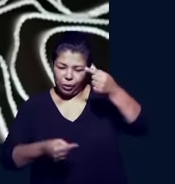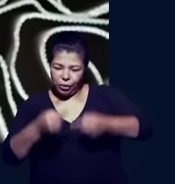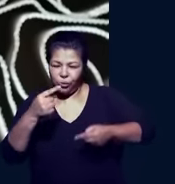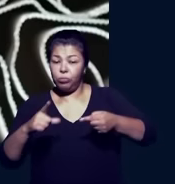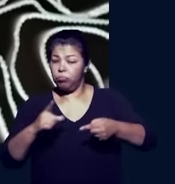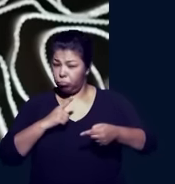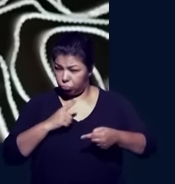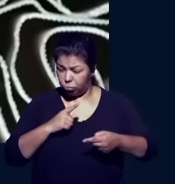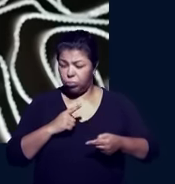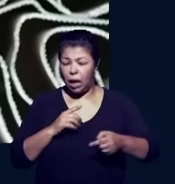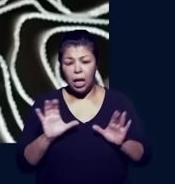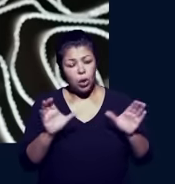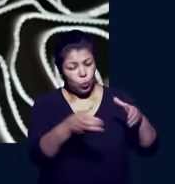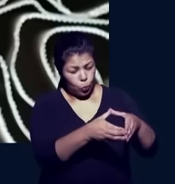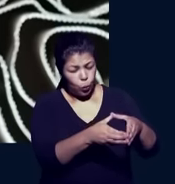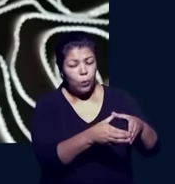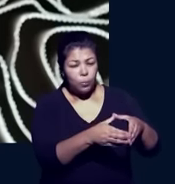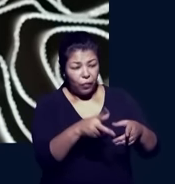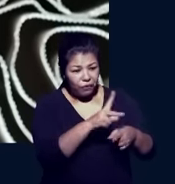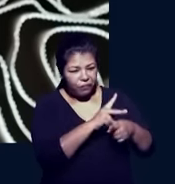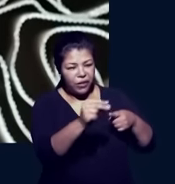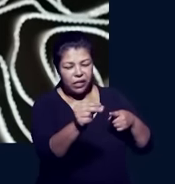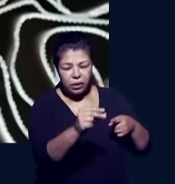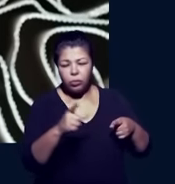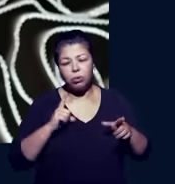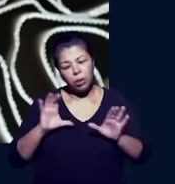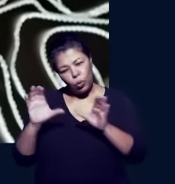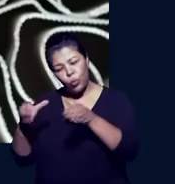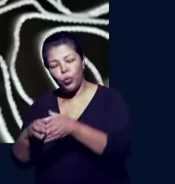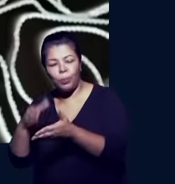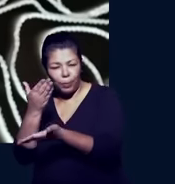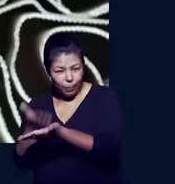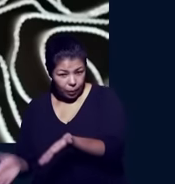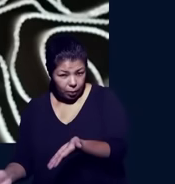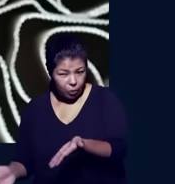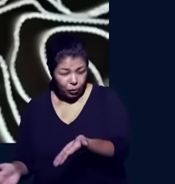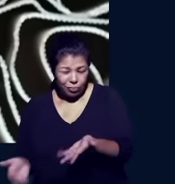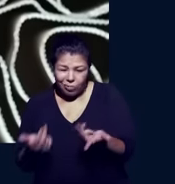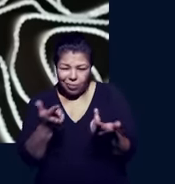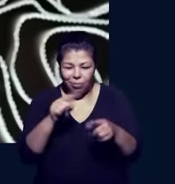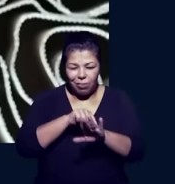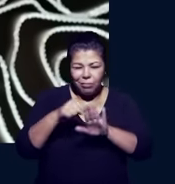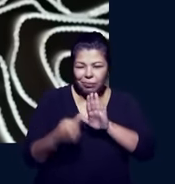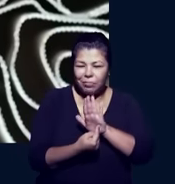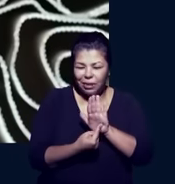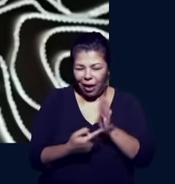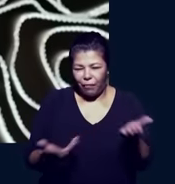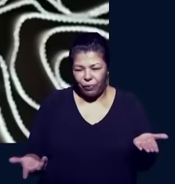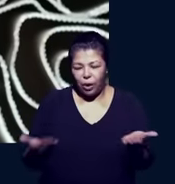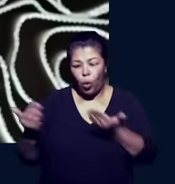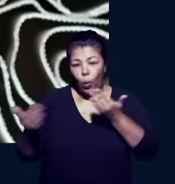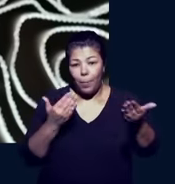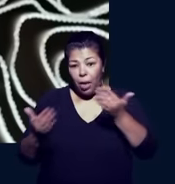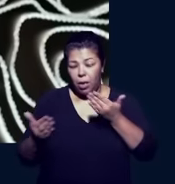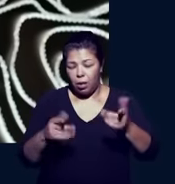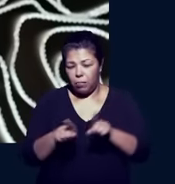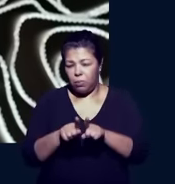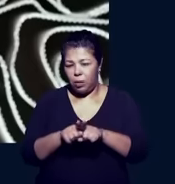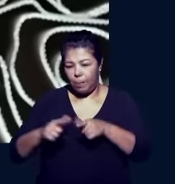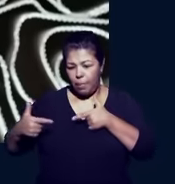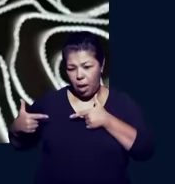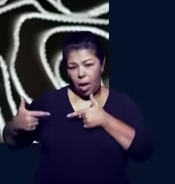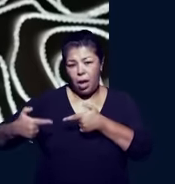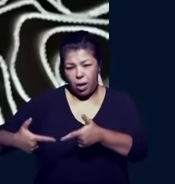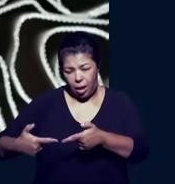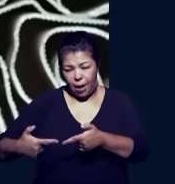vencedores e perdedores né o caso mais notório de todos é os Estados Unidos na Segunda Guerra né que foi obviamente um momento horrível humanitariamente